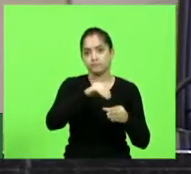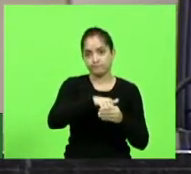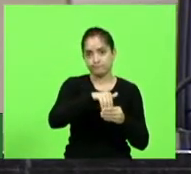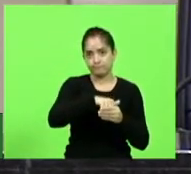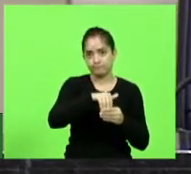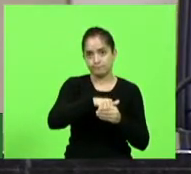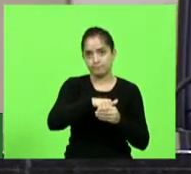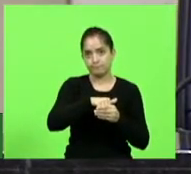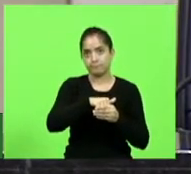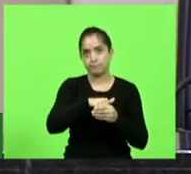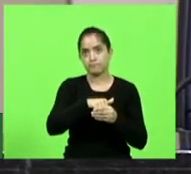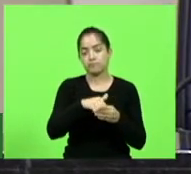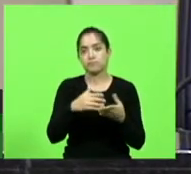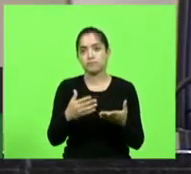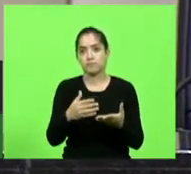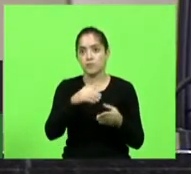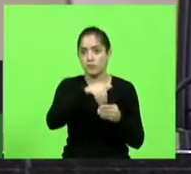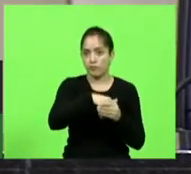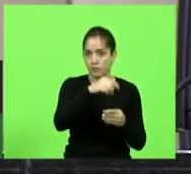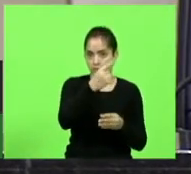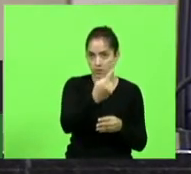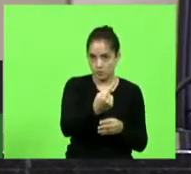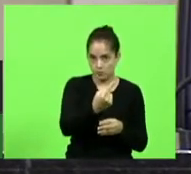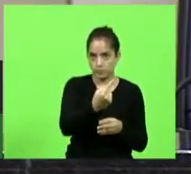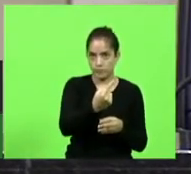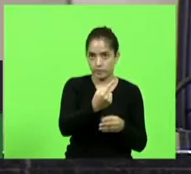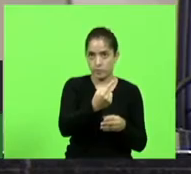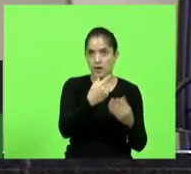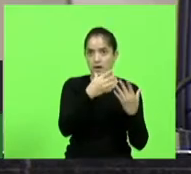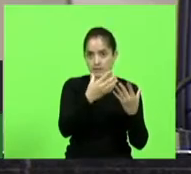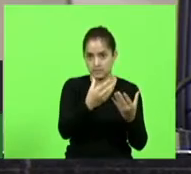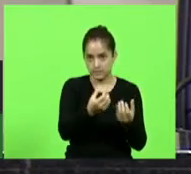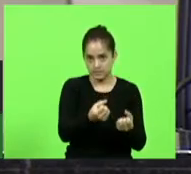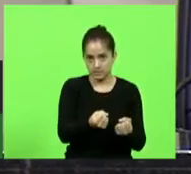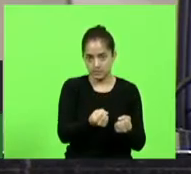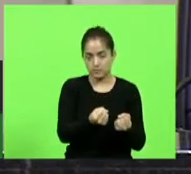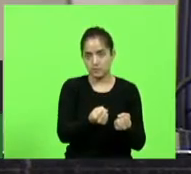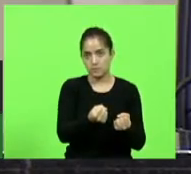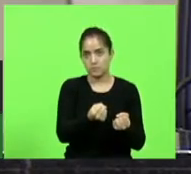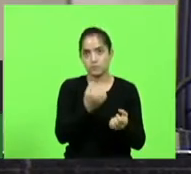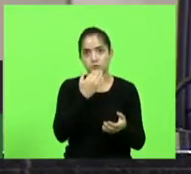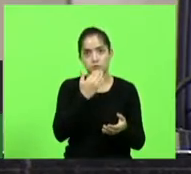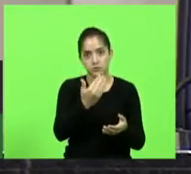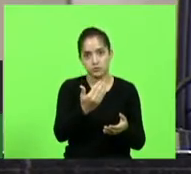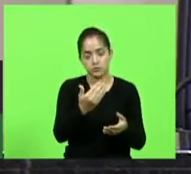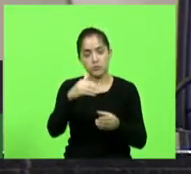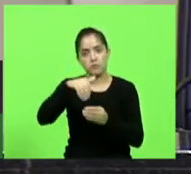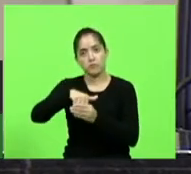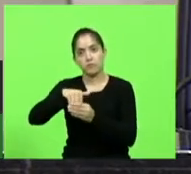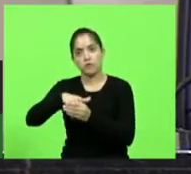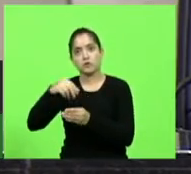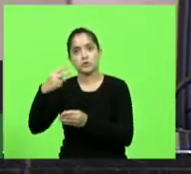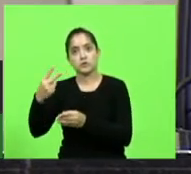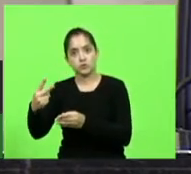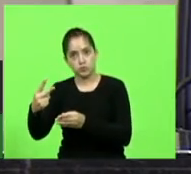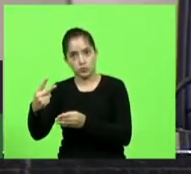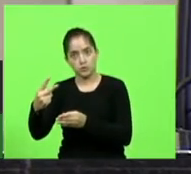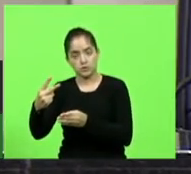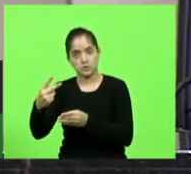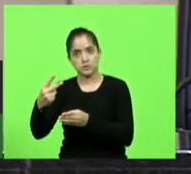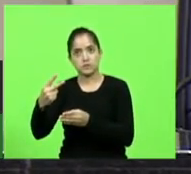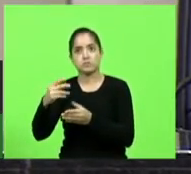orientando a votação. Quem vota 1, vota a favor do requerimento. Quem vota 2, vota a favor da Comissão